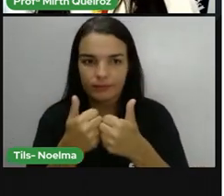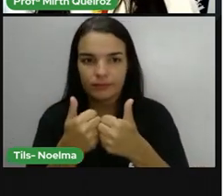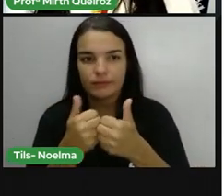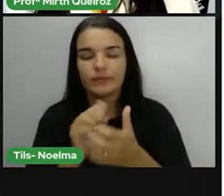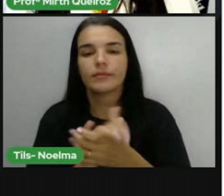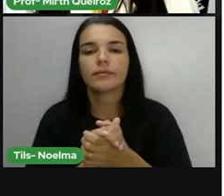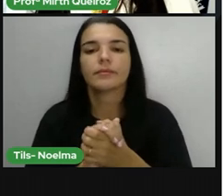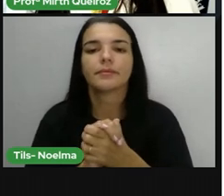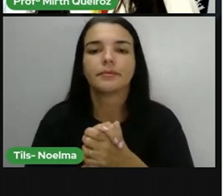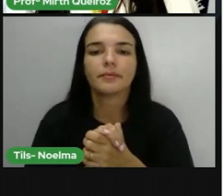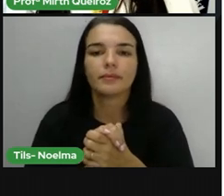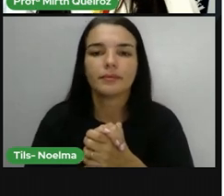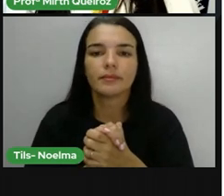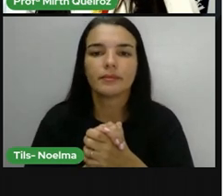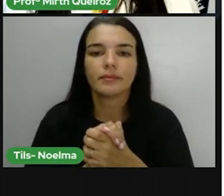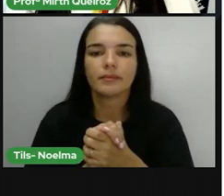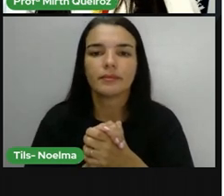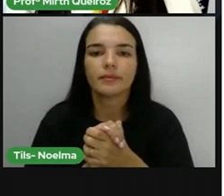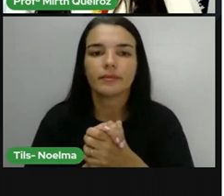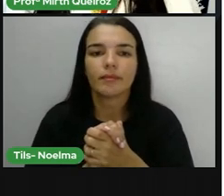atividade física.